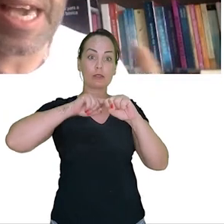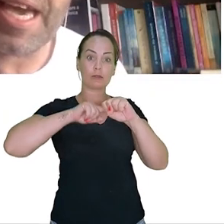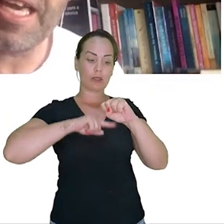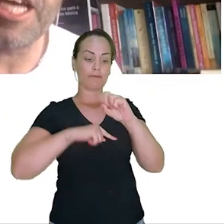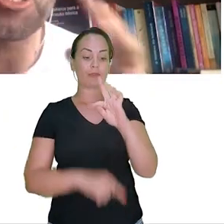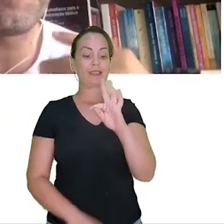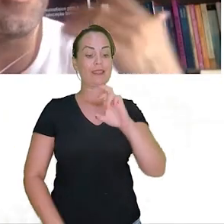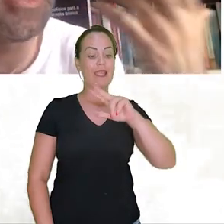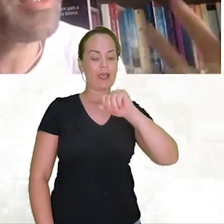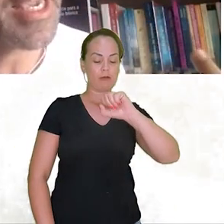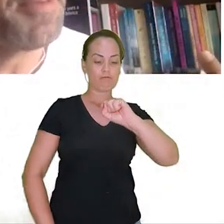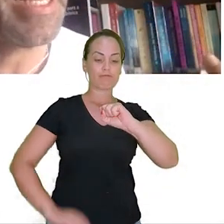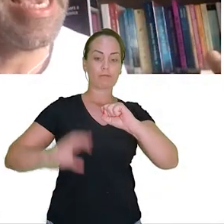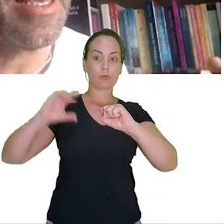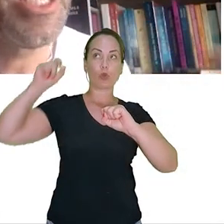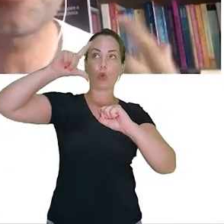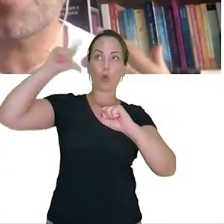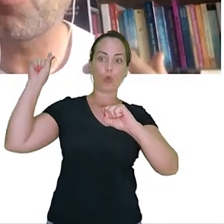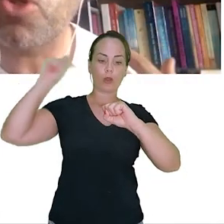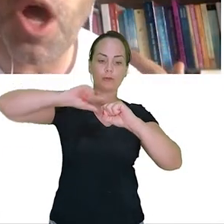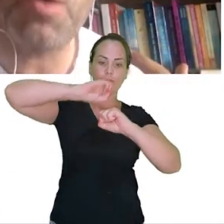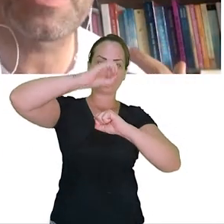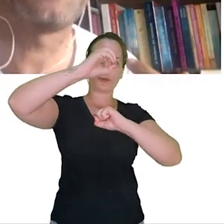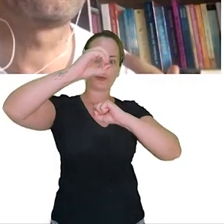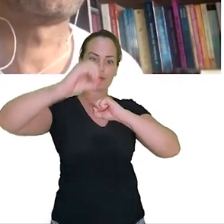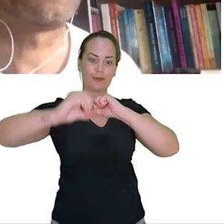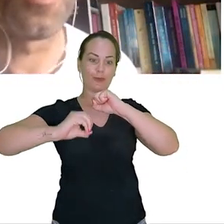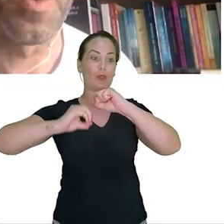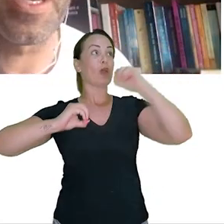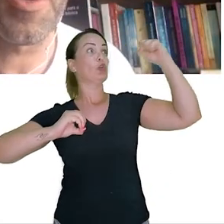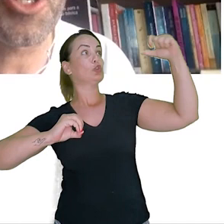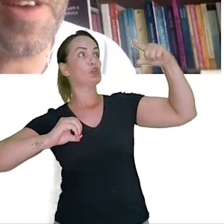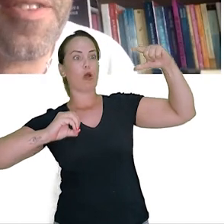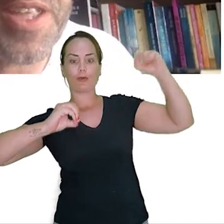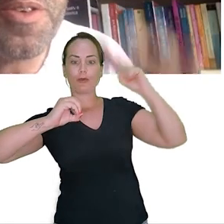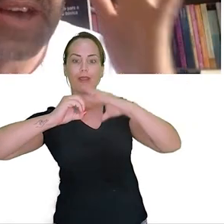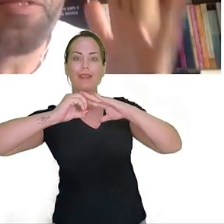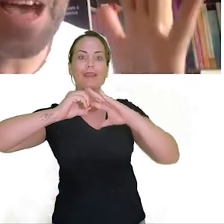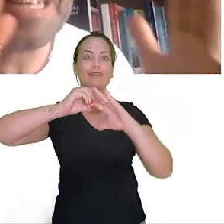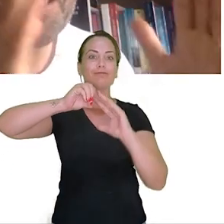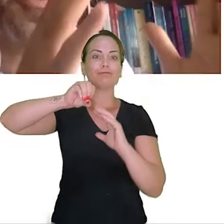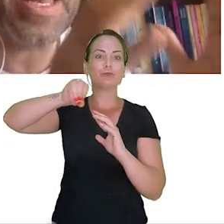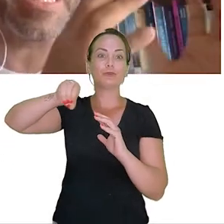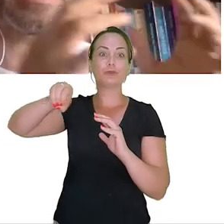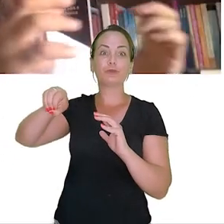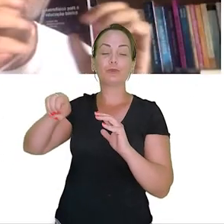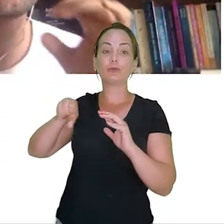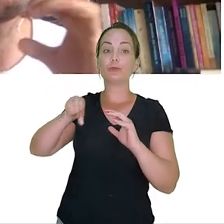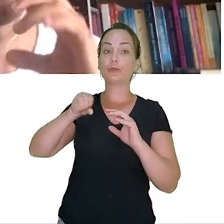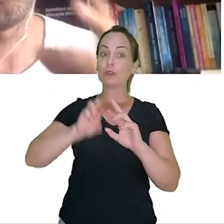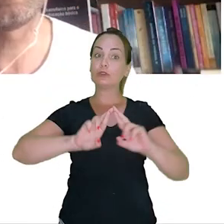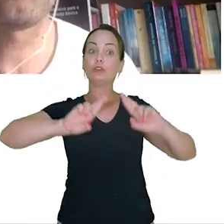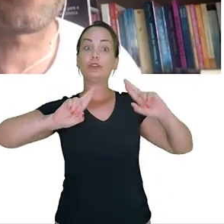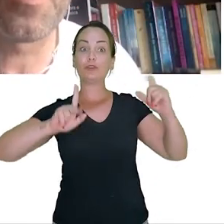da Terra e a gente vai olhando daqui para ela, só que o Sol está iluminando a Lua. Então a gente vai vendo fases diferentes à